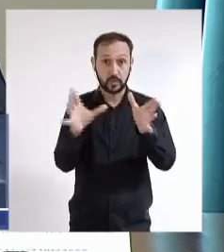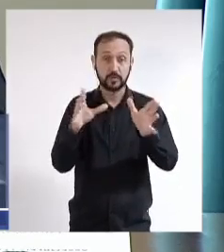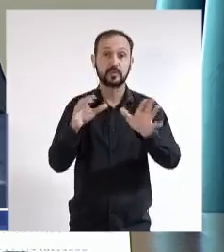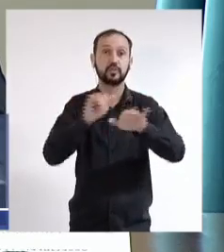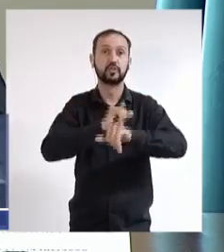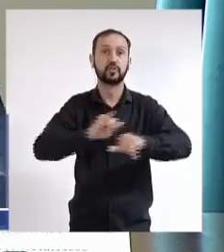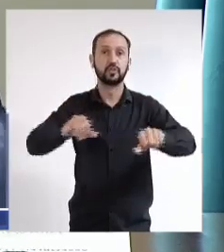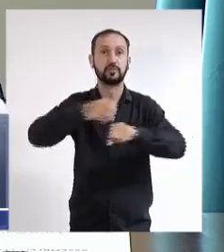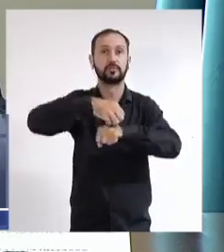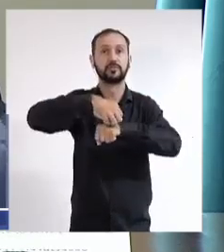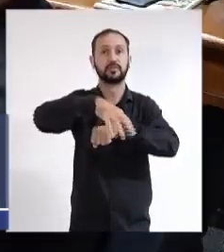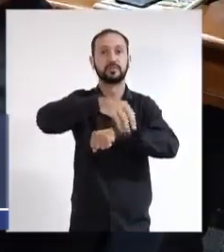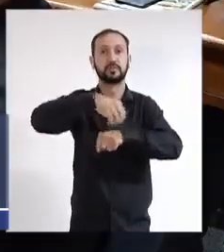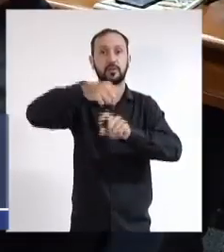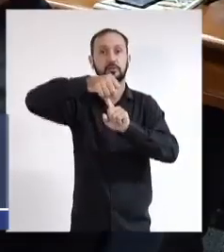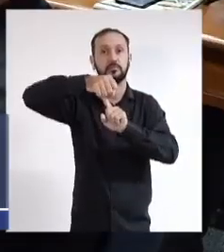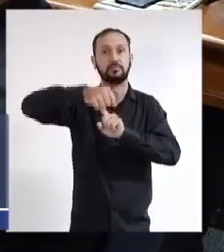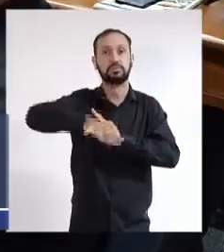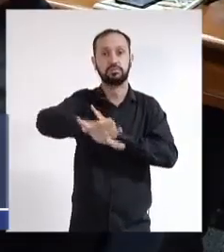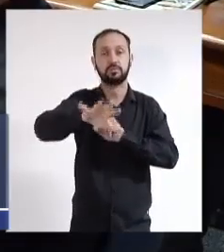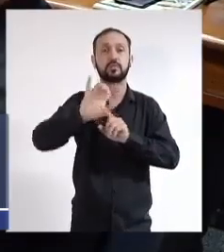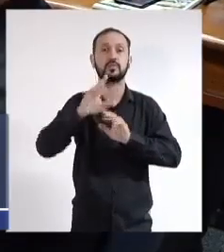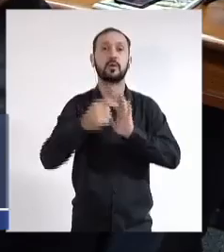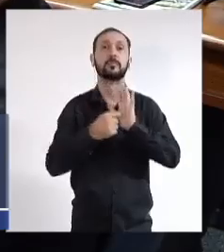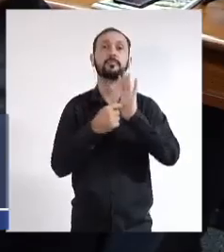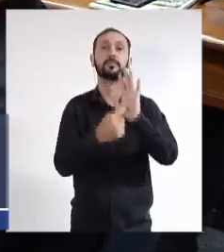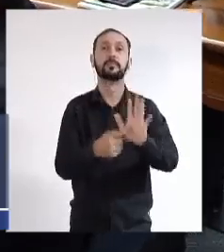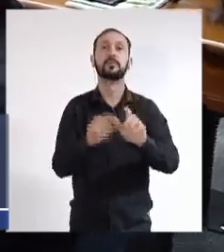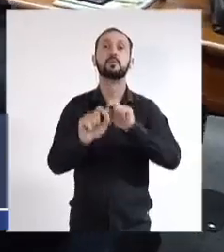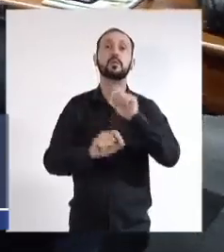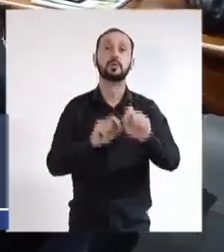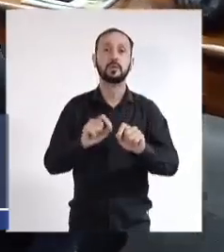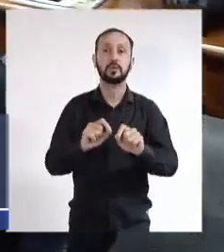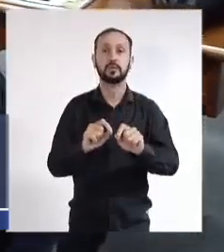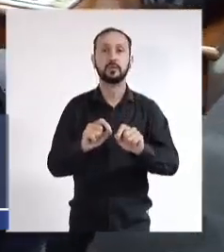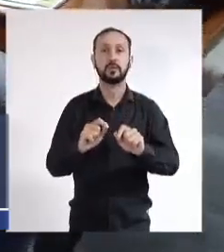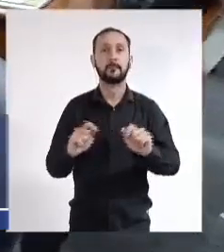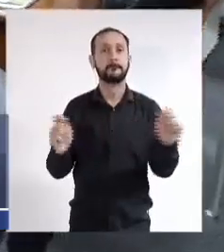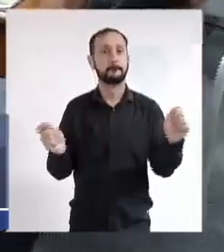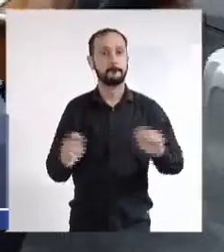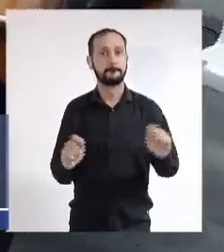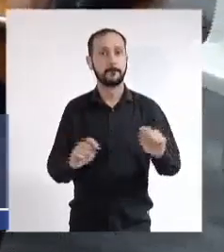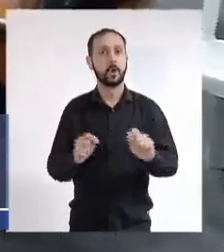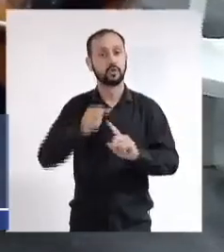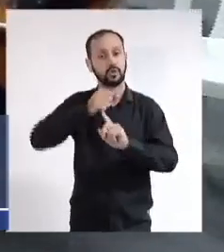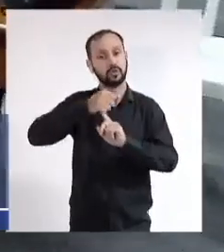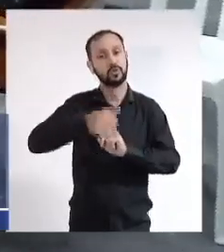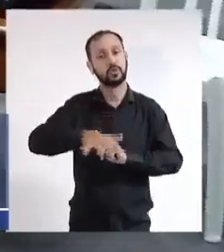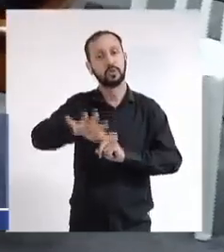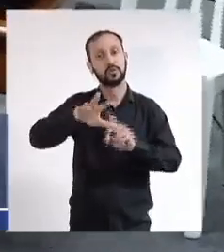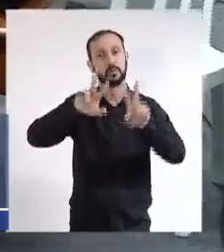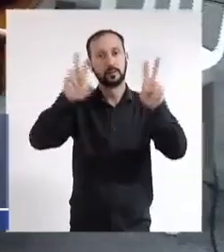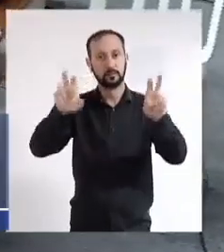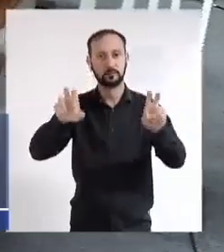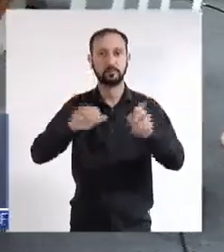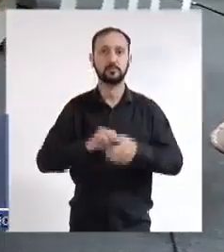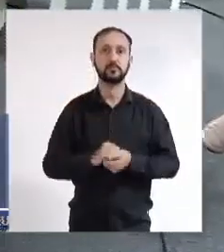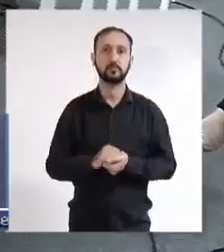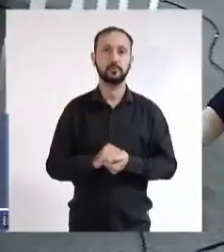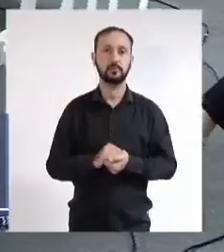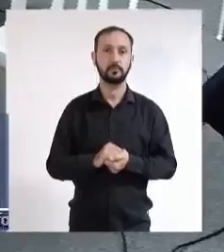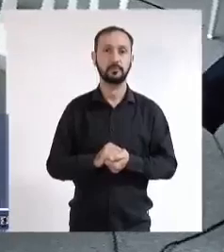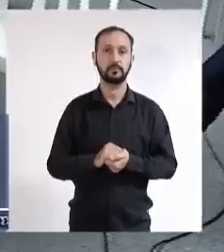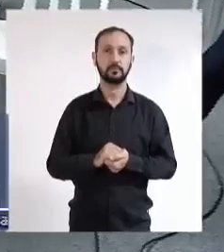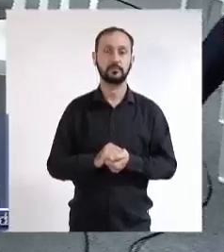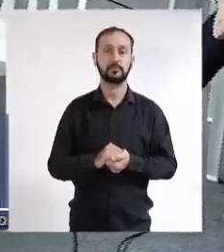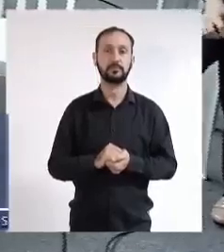divulgação então nós só vamos apresentar aquilo que se pode divulgá e esse